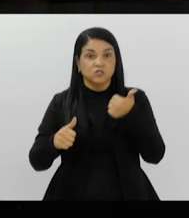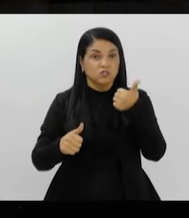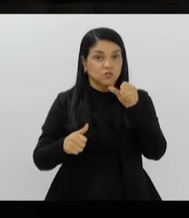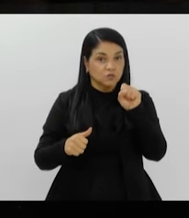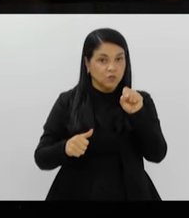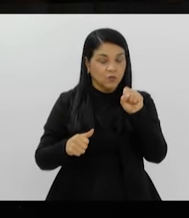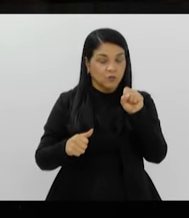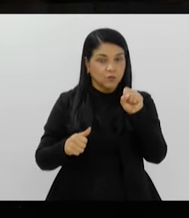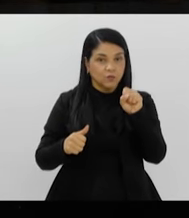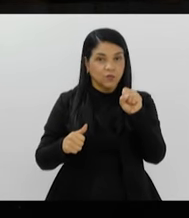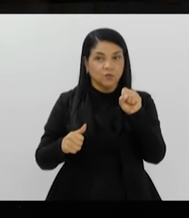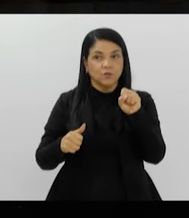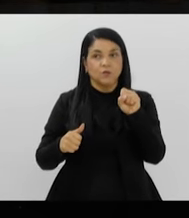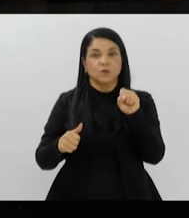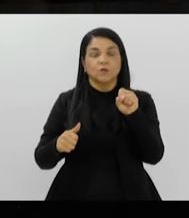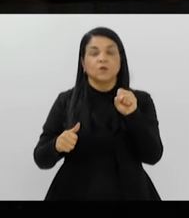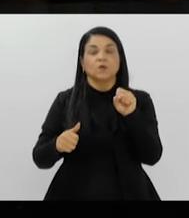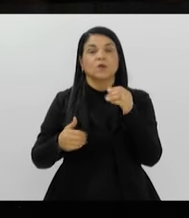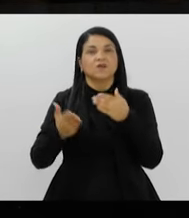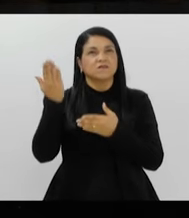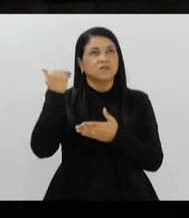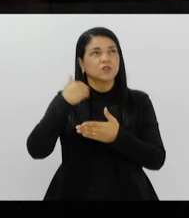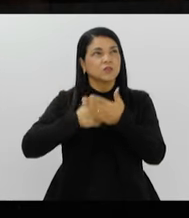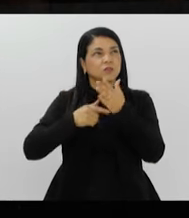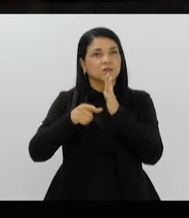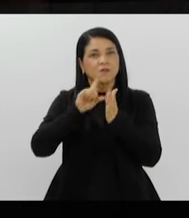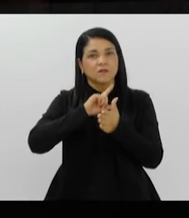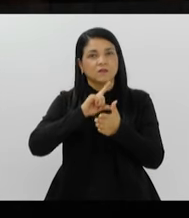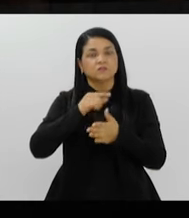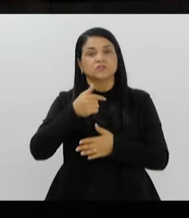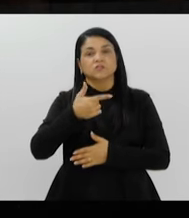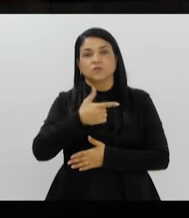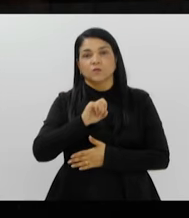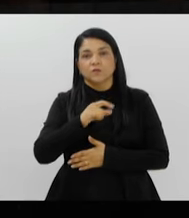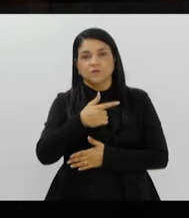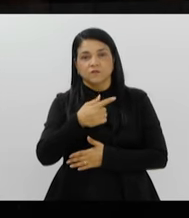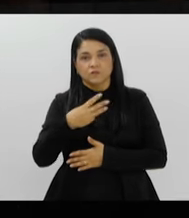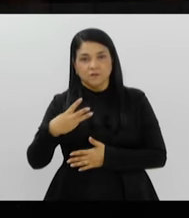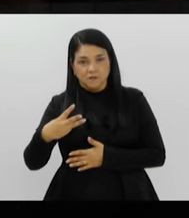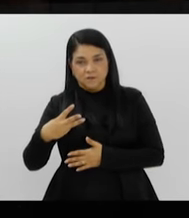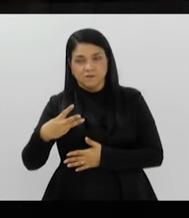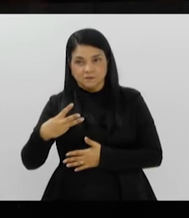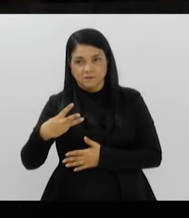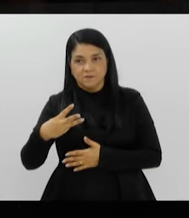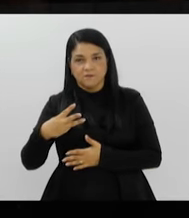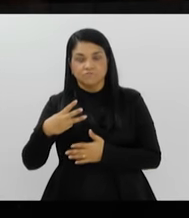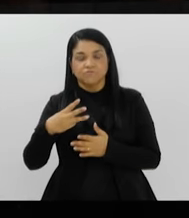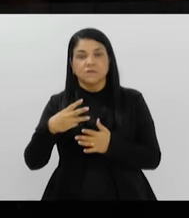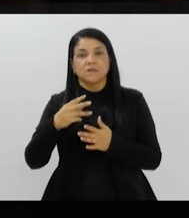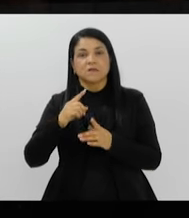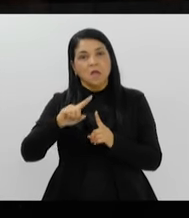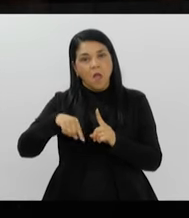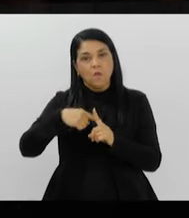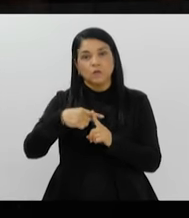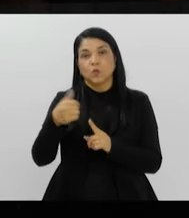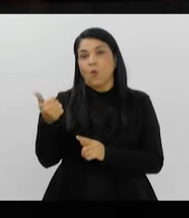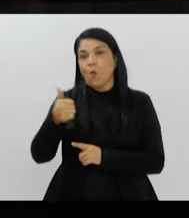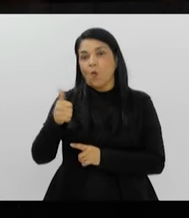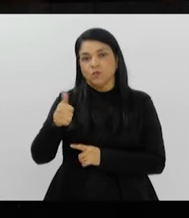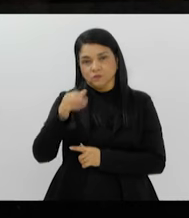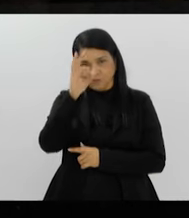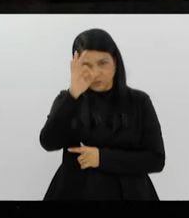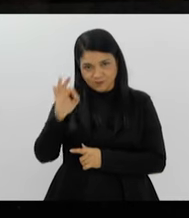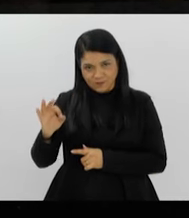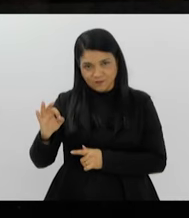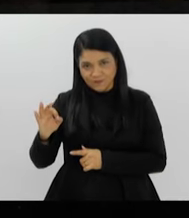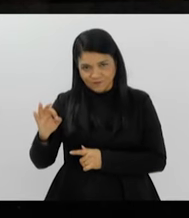dezembro de 23. E com isso o ICMS cresceu 11 pontos percentuais.